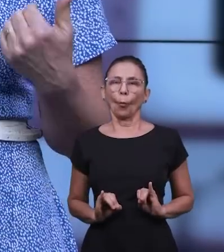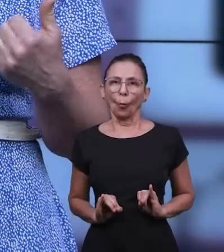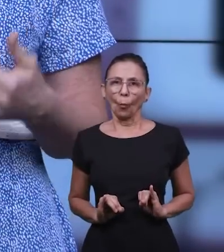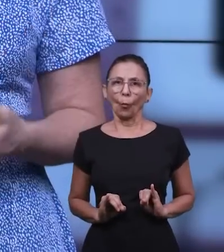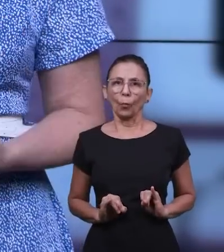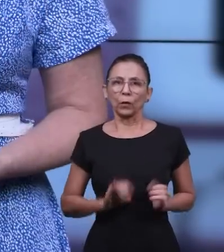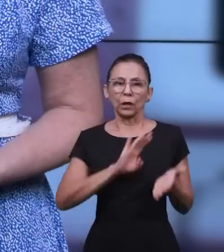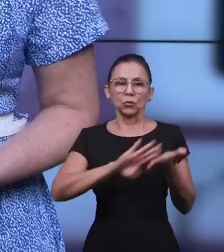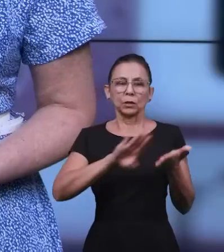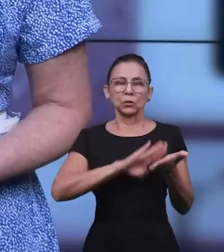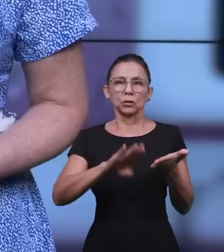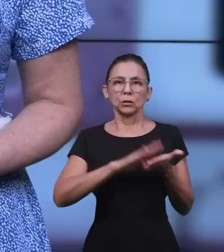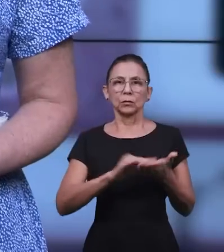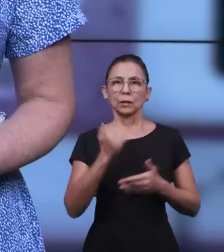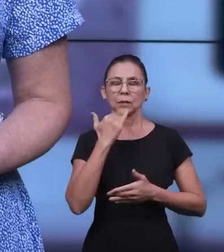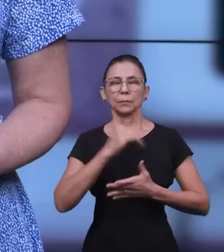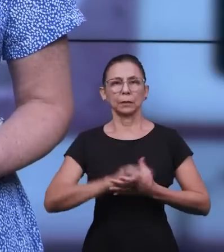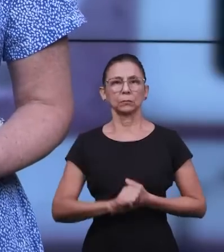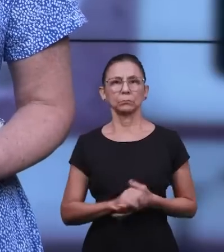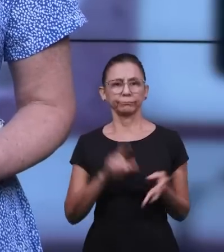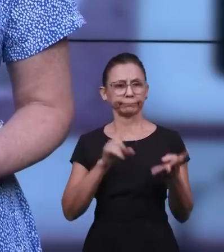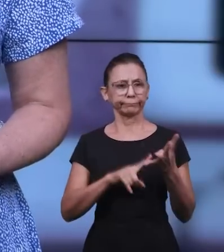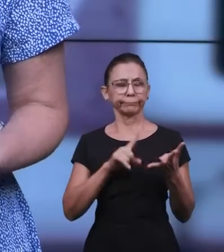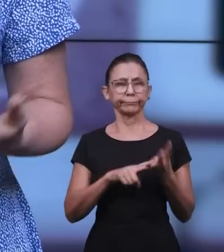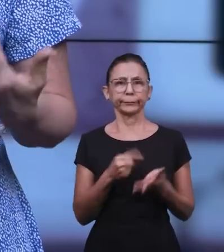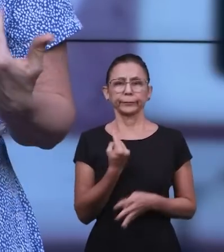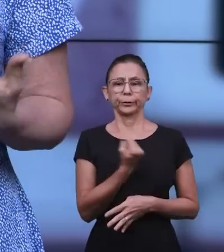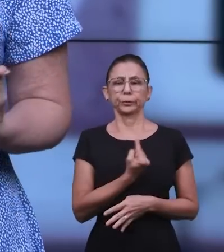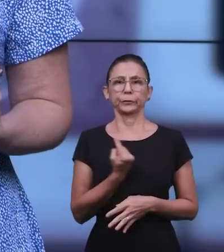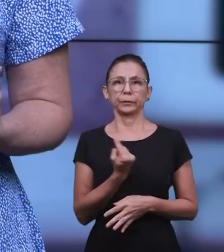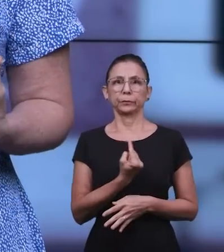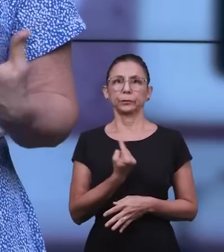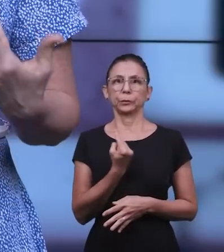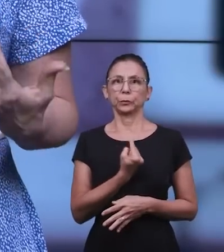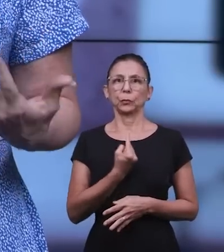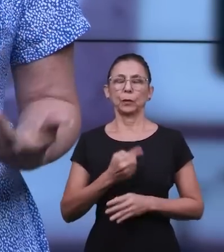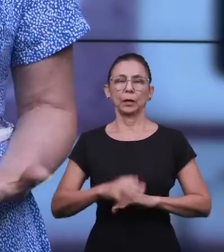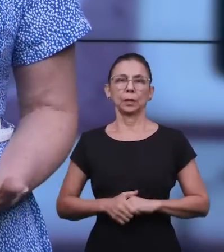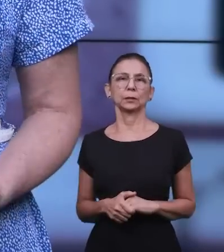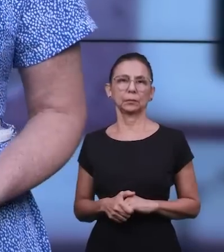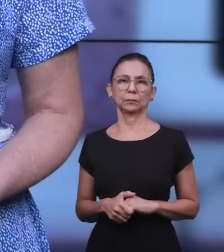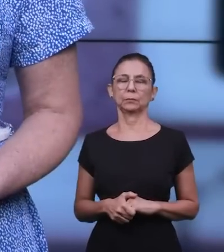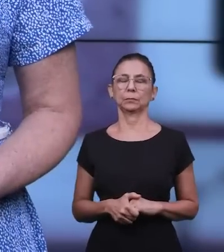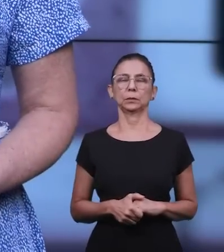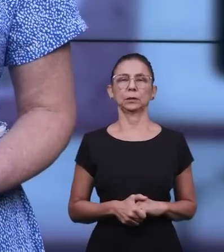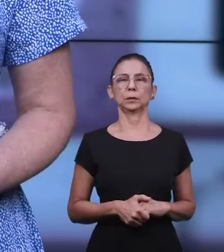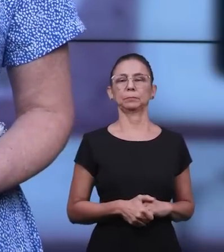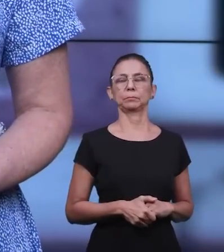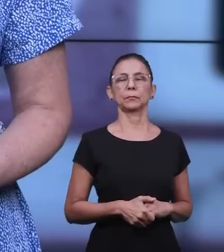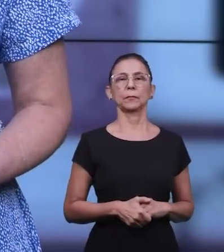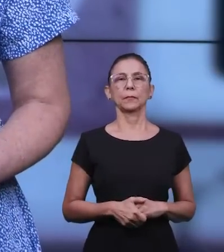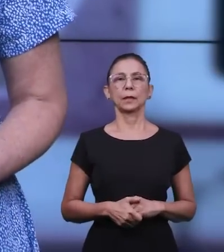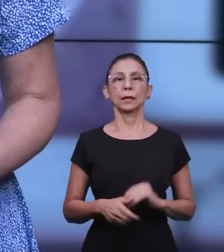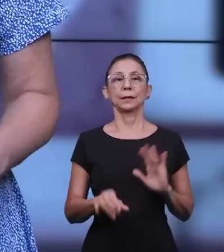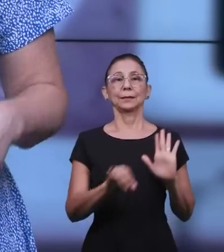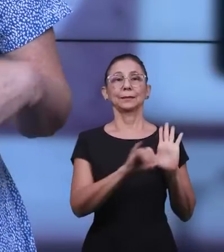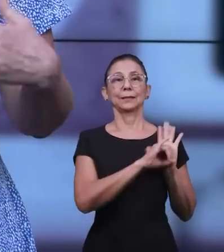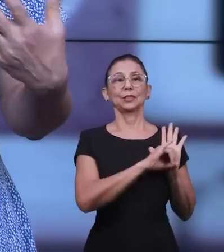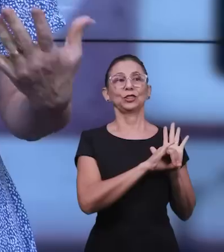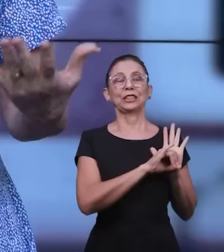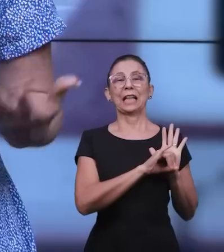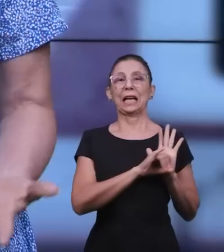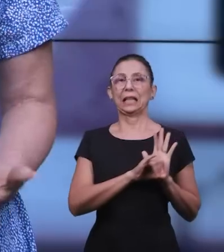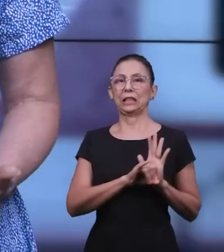são individualistas. Isso porque é a fase de autoafirmar sua identidade.